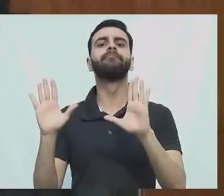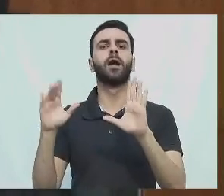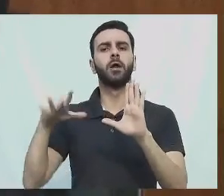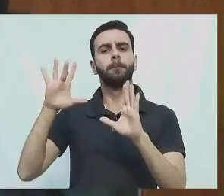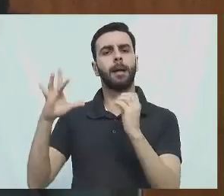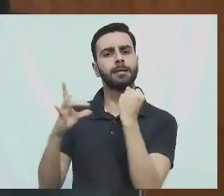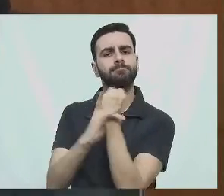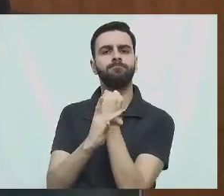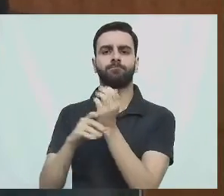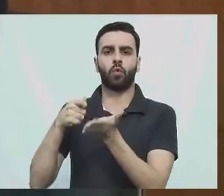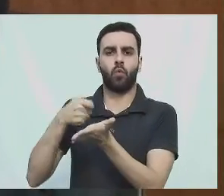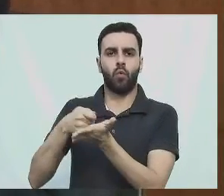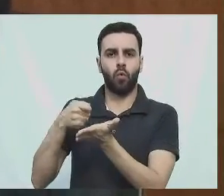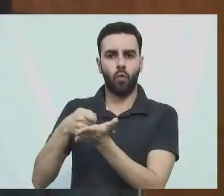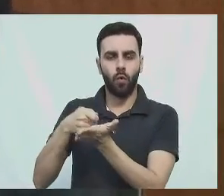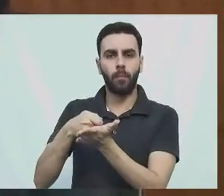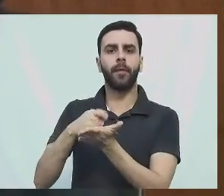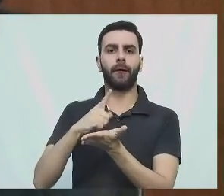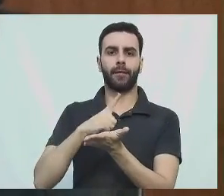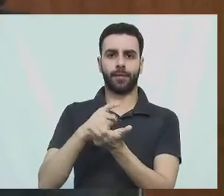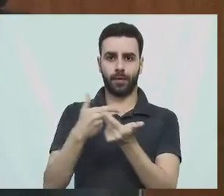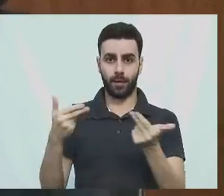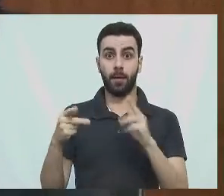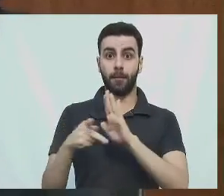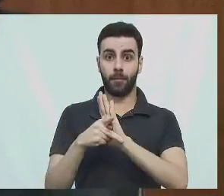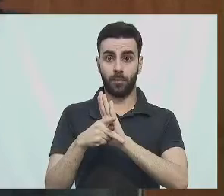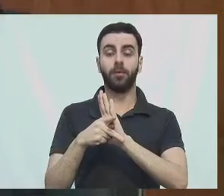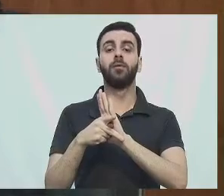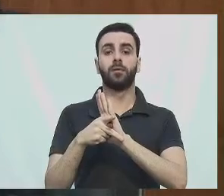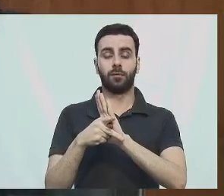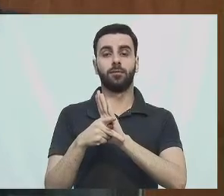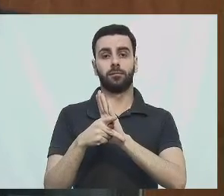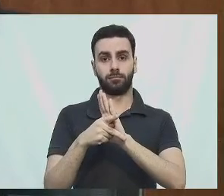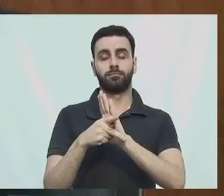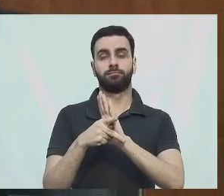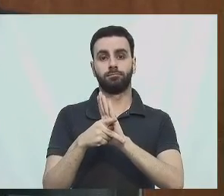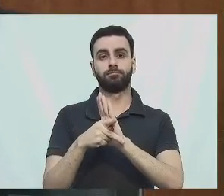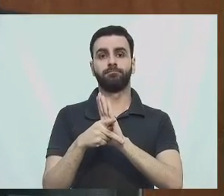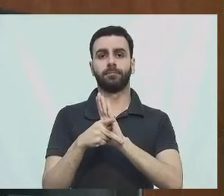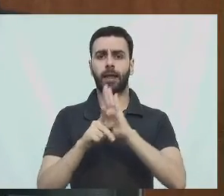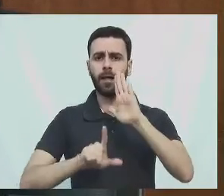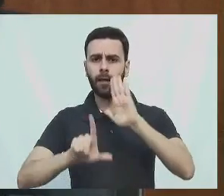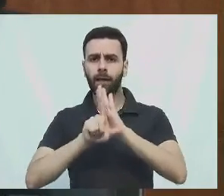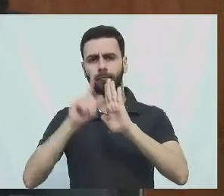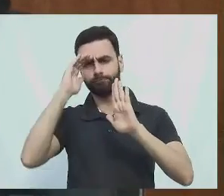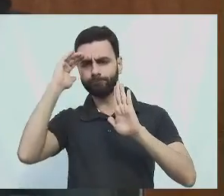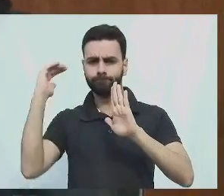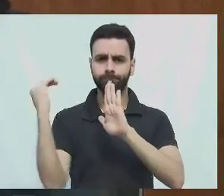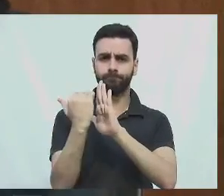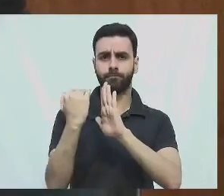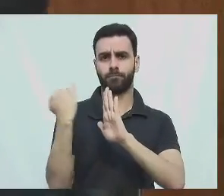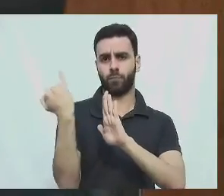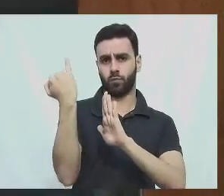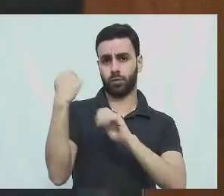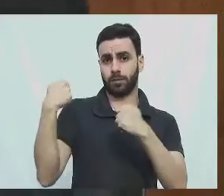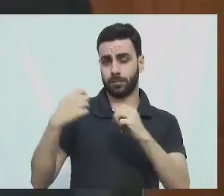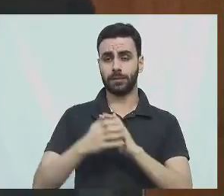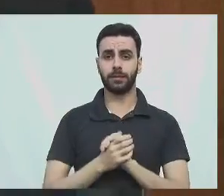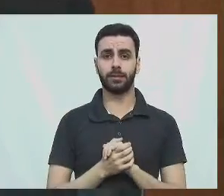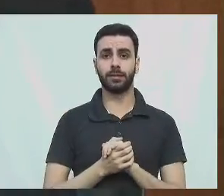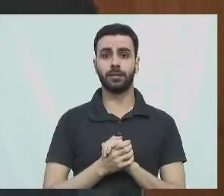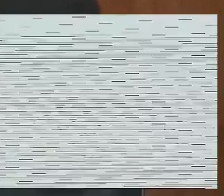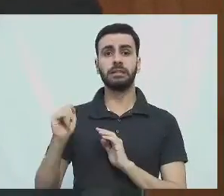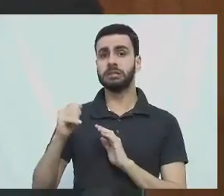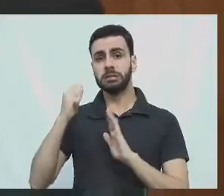de obrigatoriedade relacionada à questão do cumprimento, né, ligado à multa. Então,